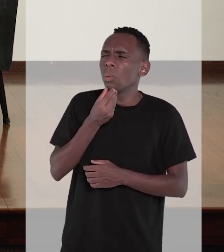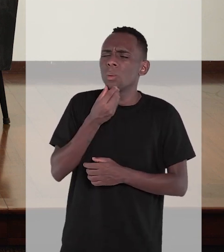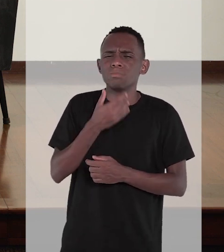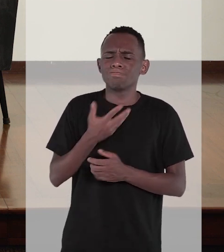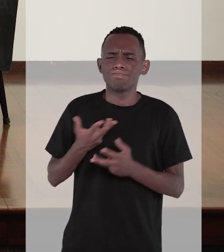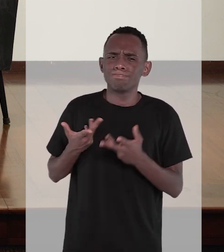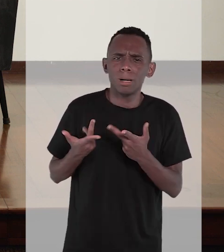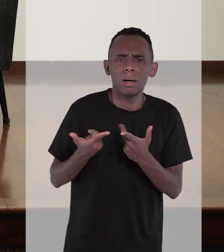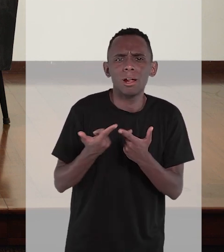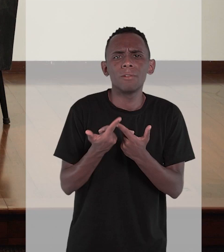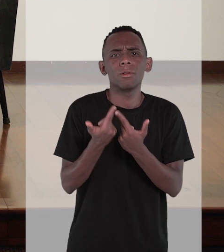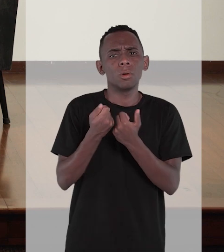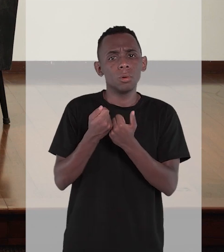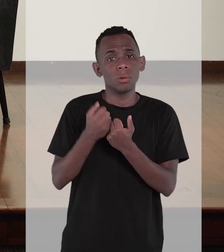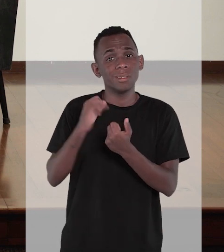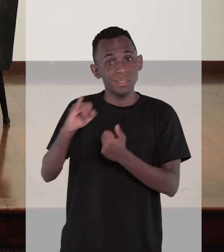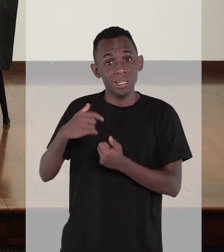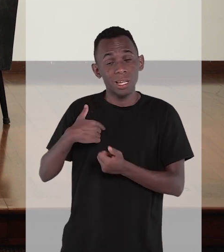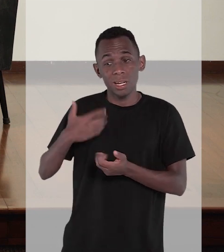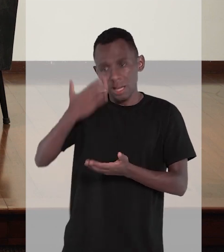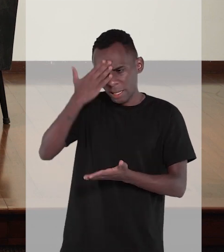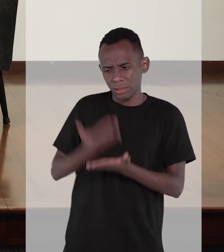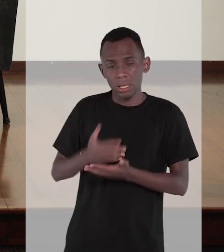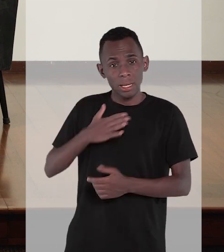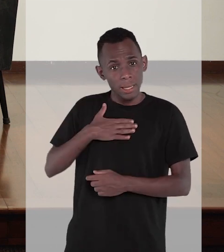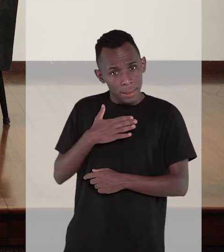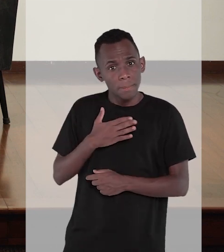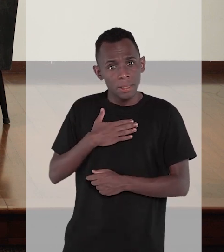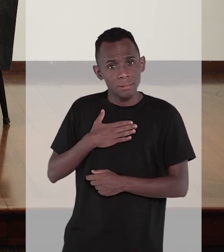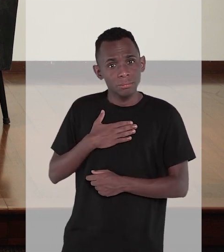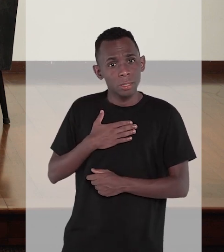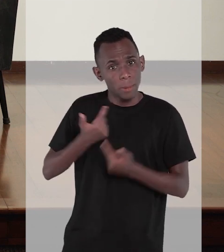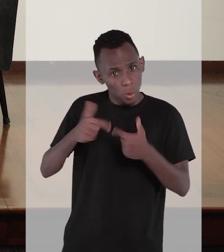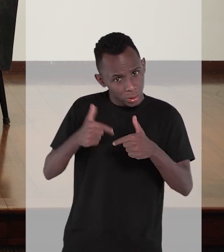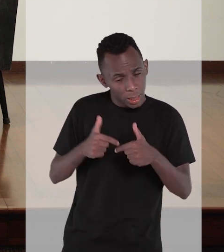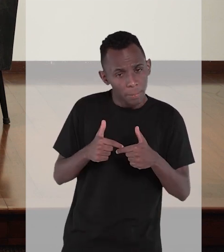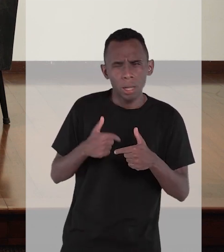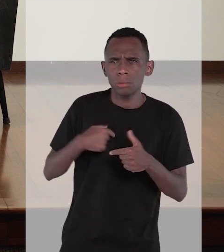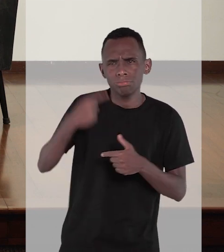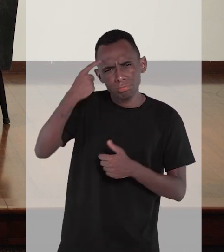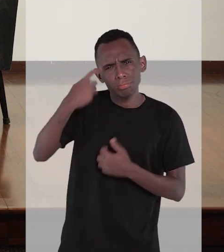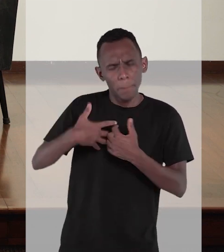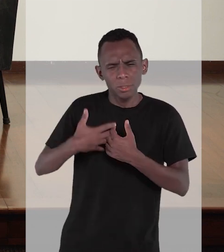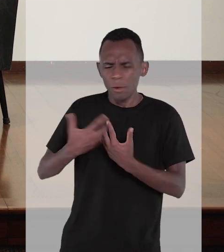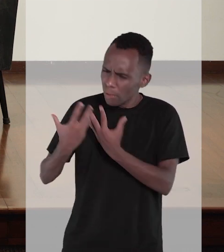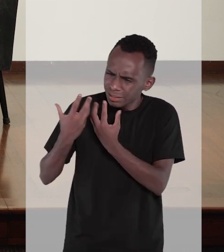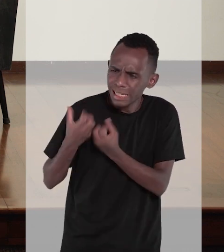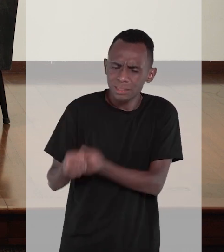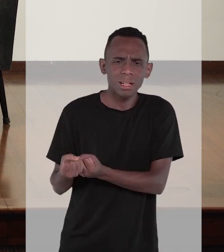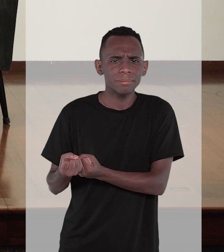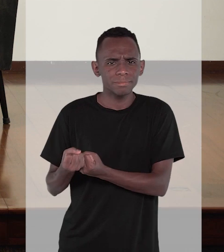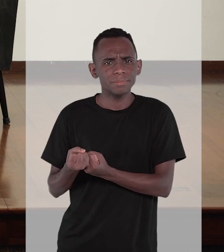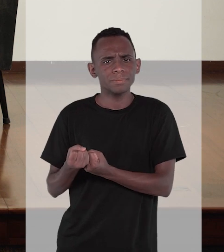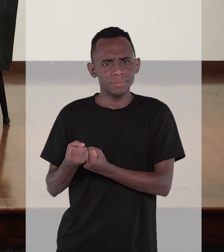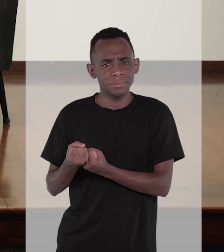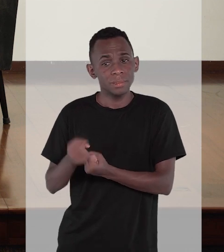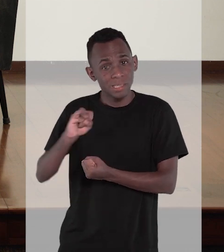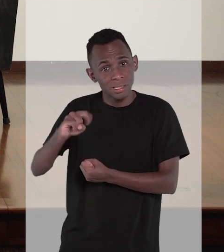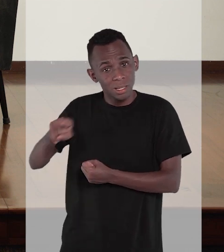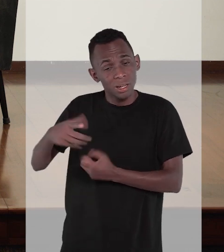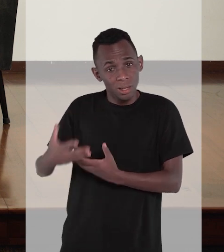cara muito querido meu, e se ele estava me confiando aquela missão, eu pensei, eu vou dizer sim,